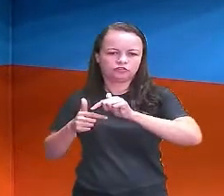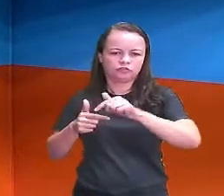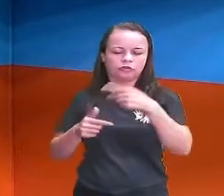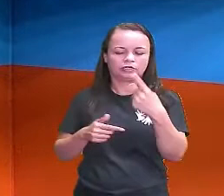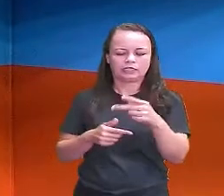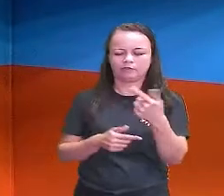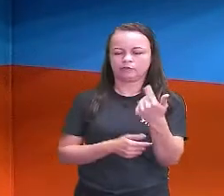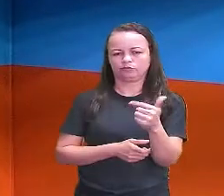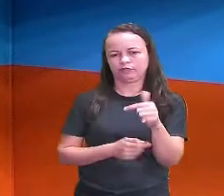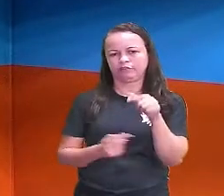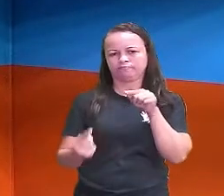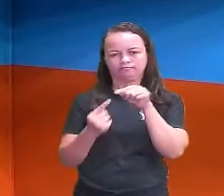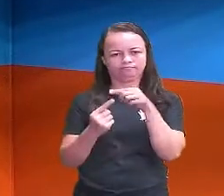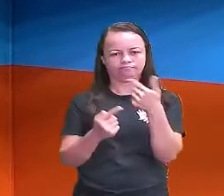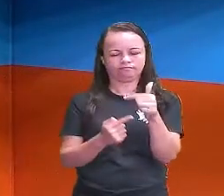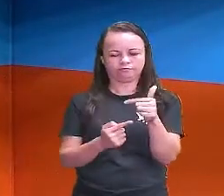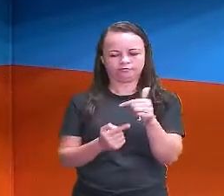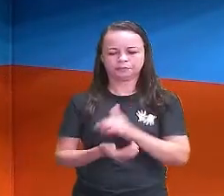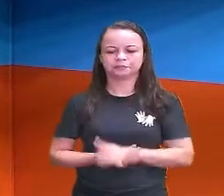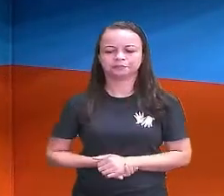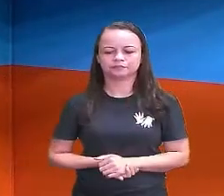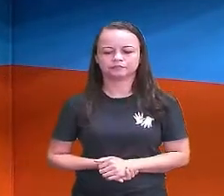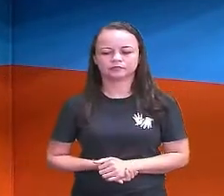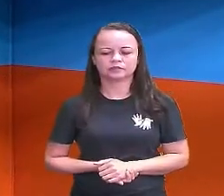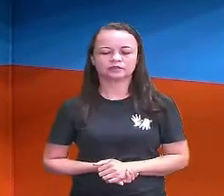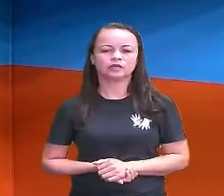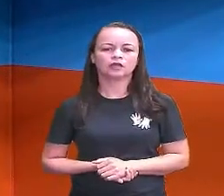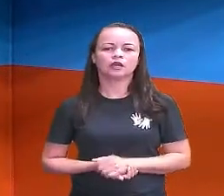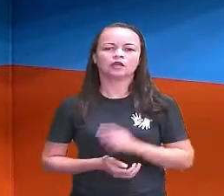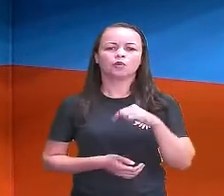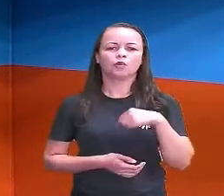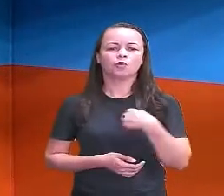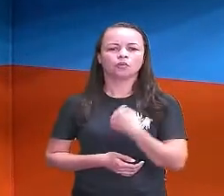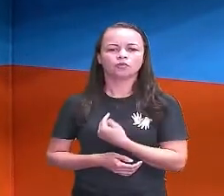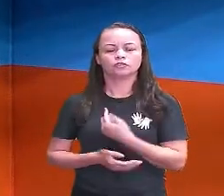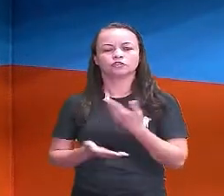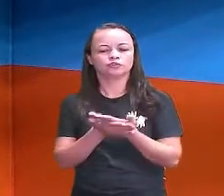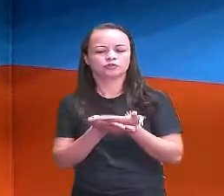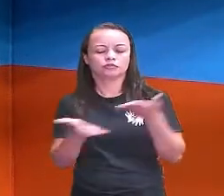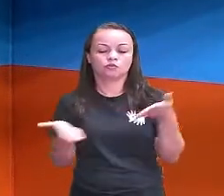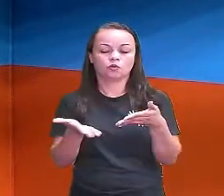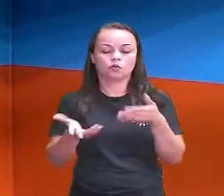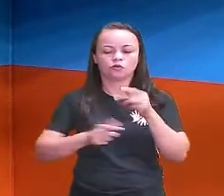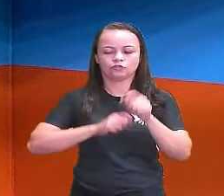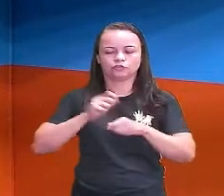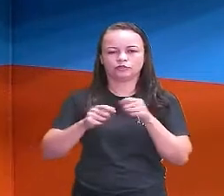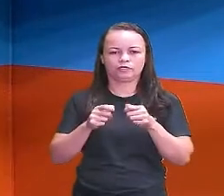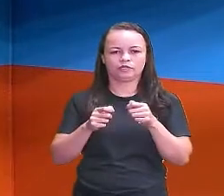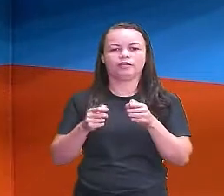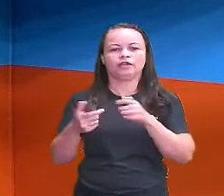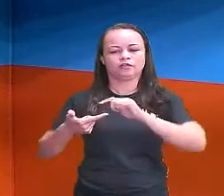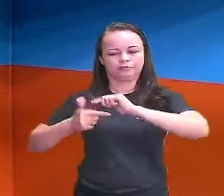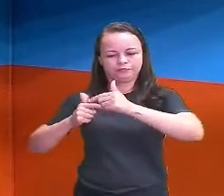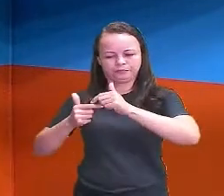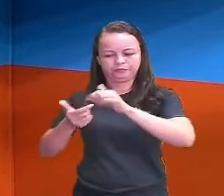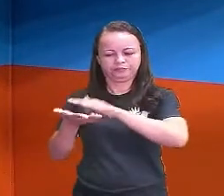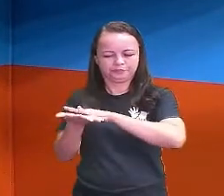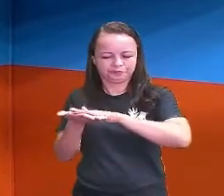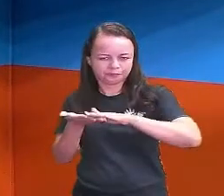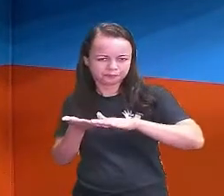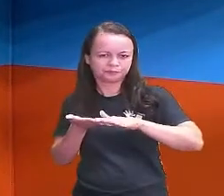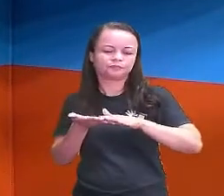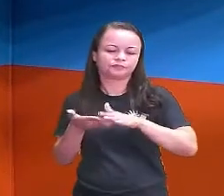tá? Então, gente, ó, o que foi que nós estudamos hoje? Hoje nós estudamos as figuras geométricas planas,